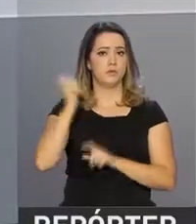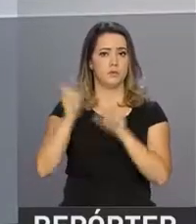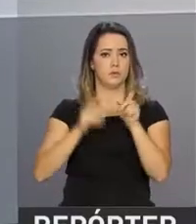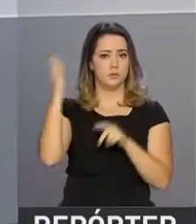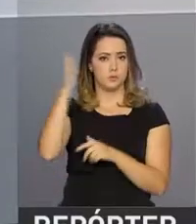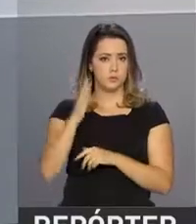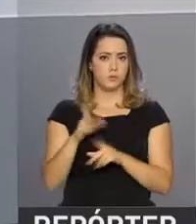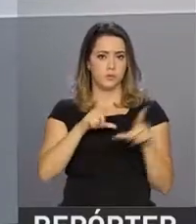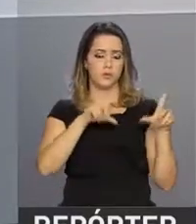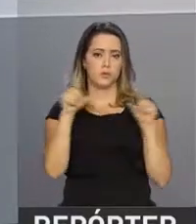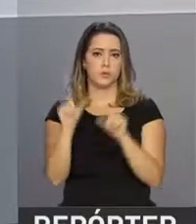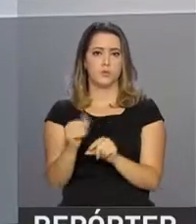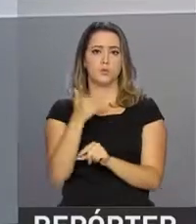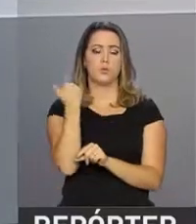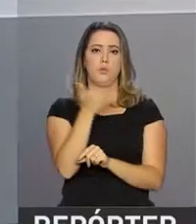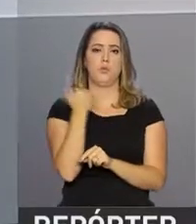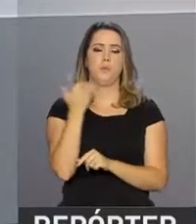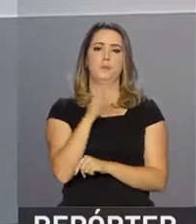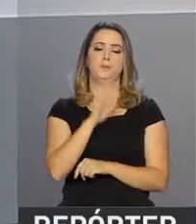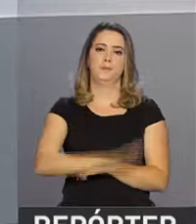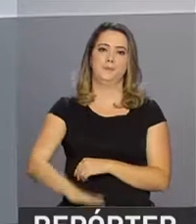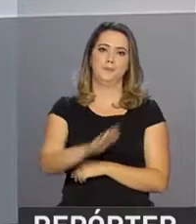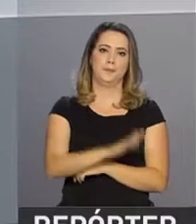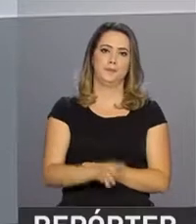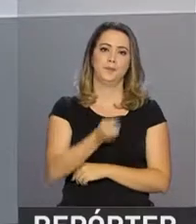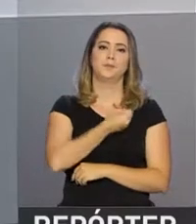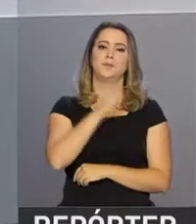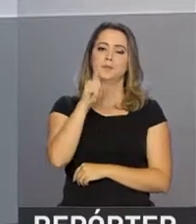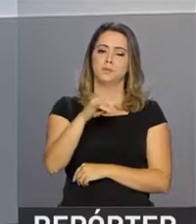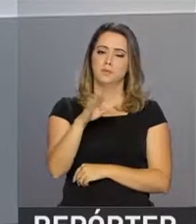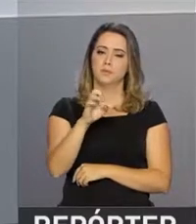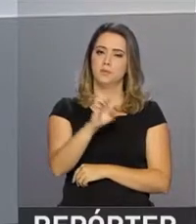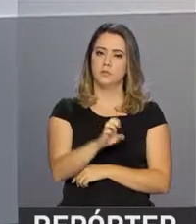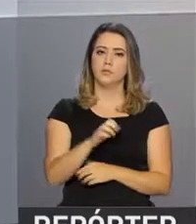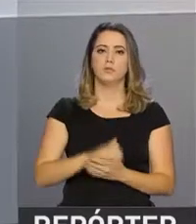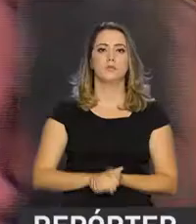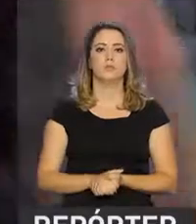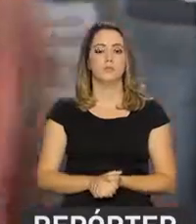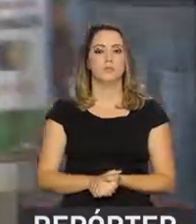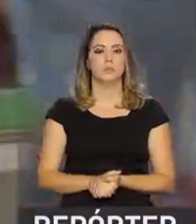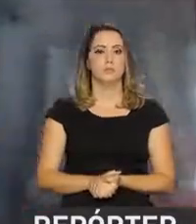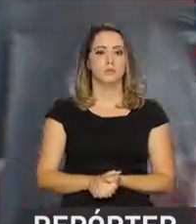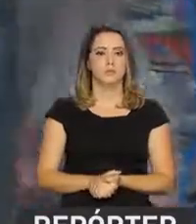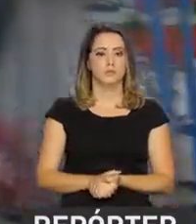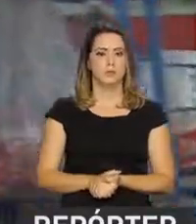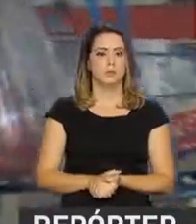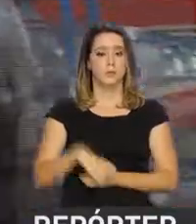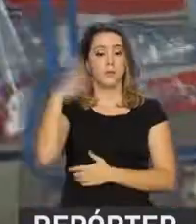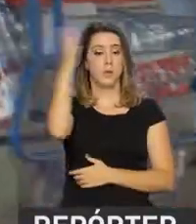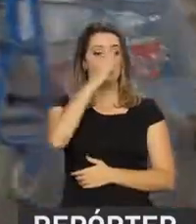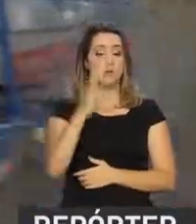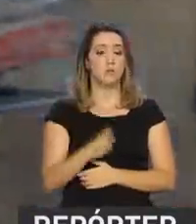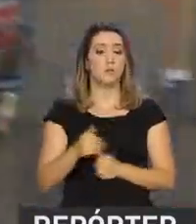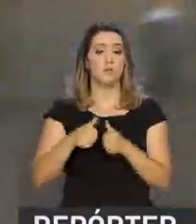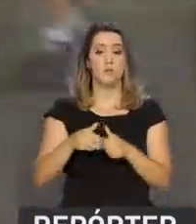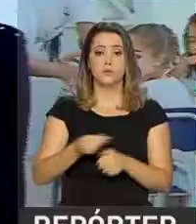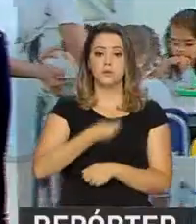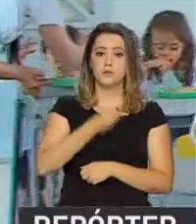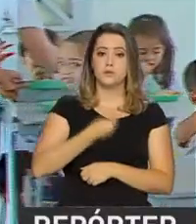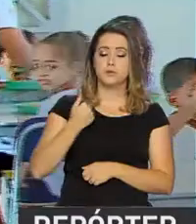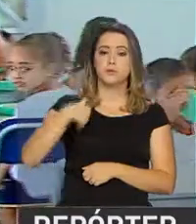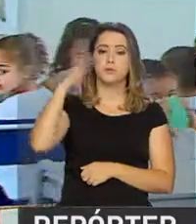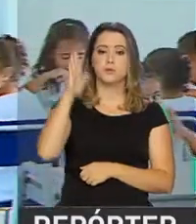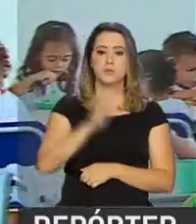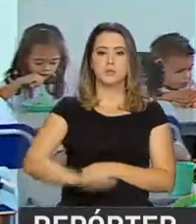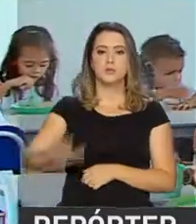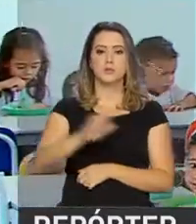e queda na mortalidade infantil os dados são do ibge os brasileiros estão vivendo mais e